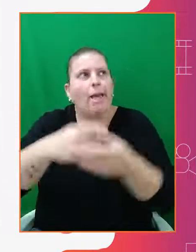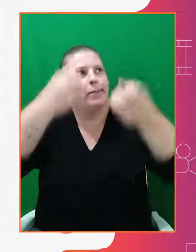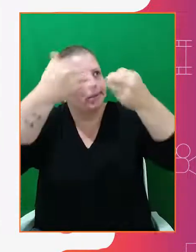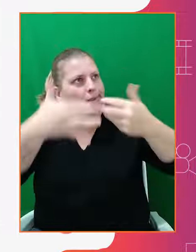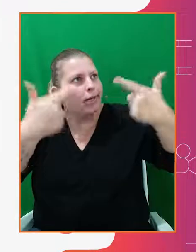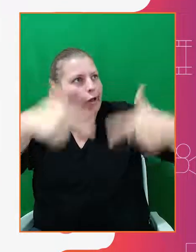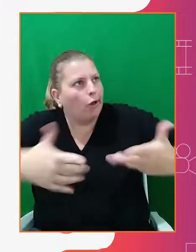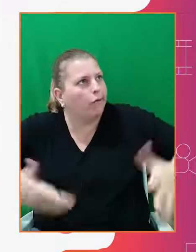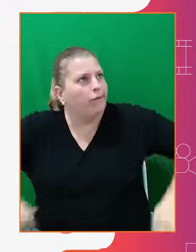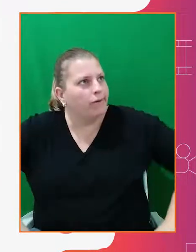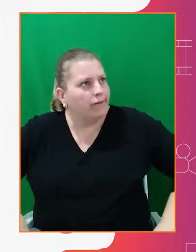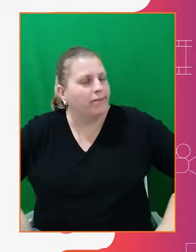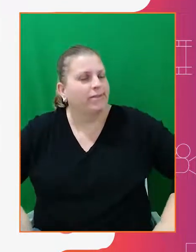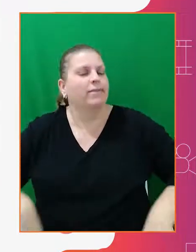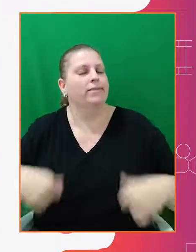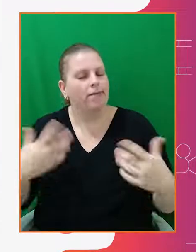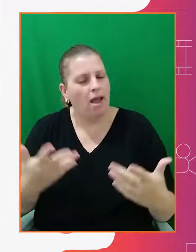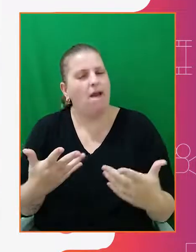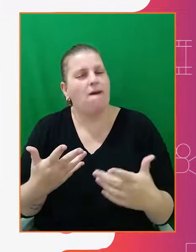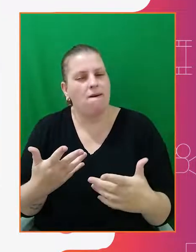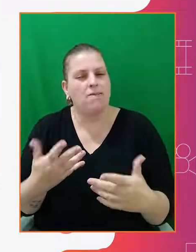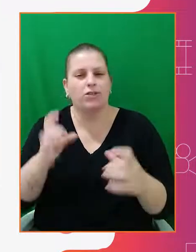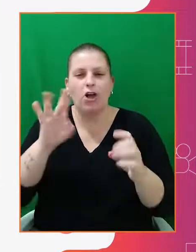somente textualmente.